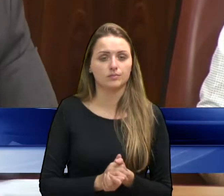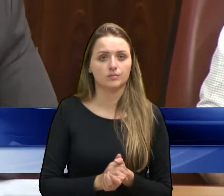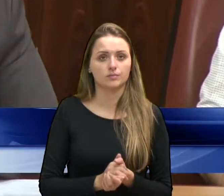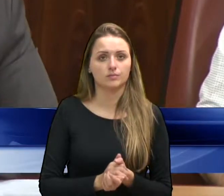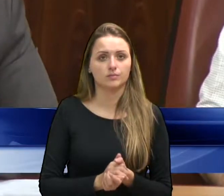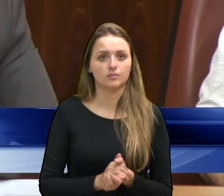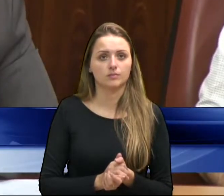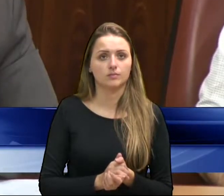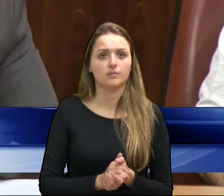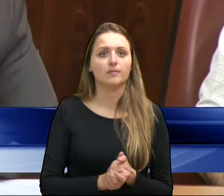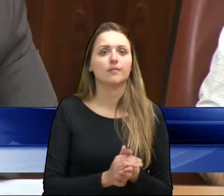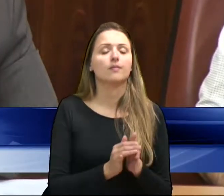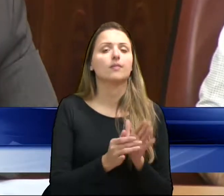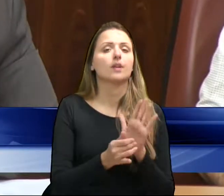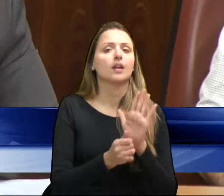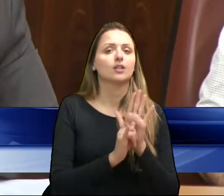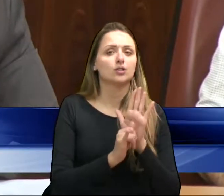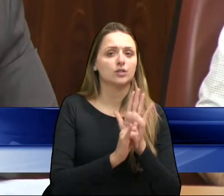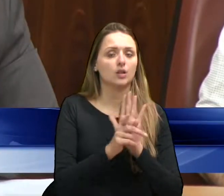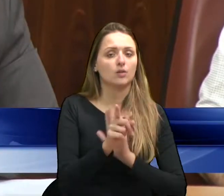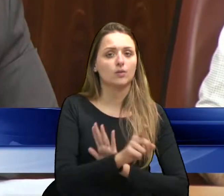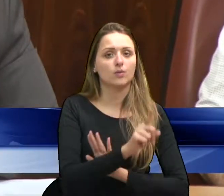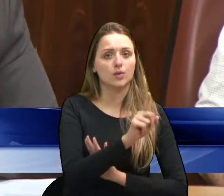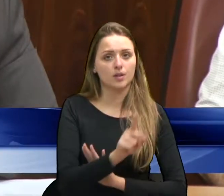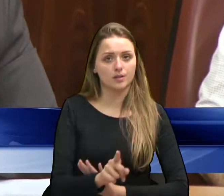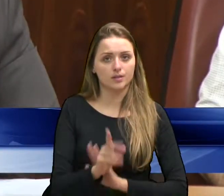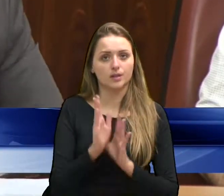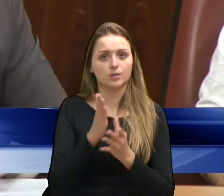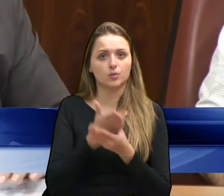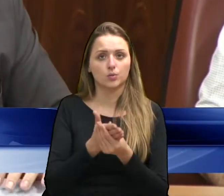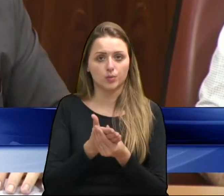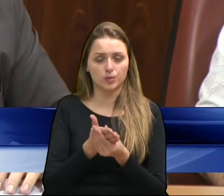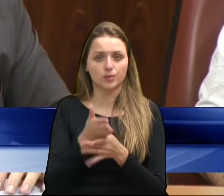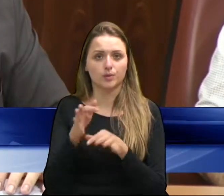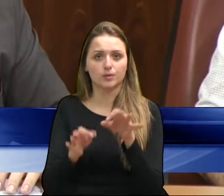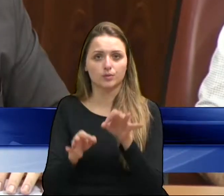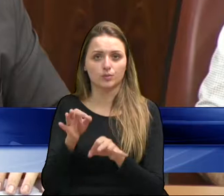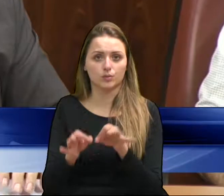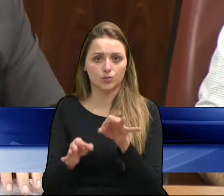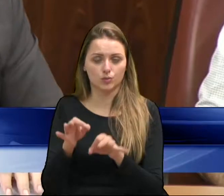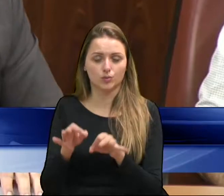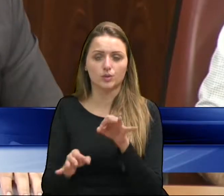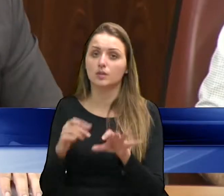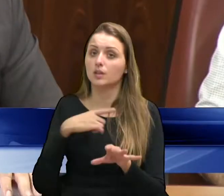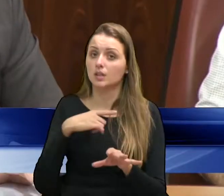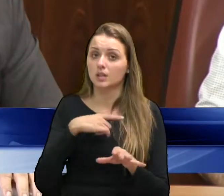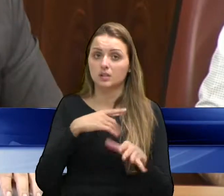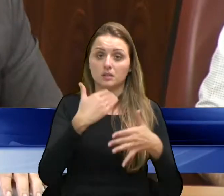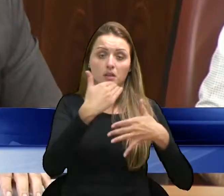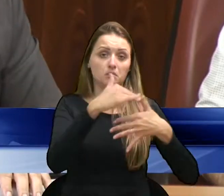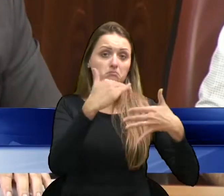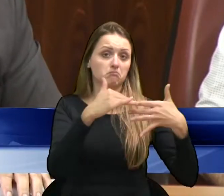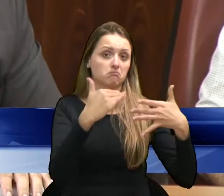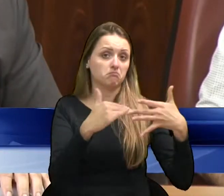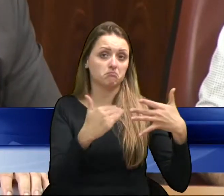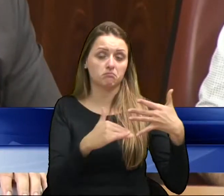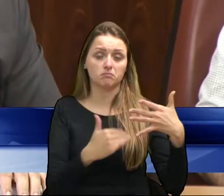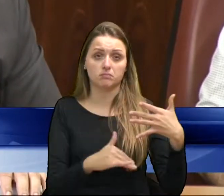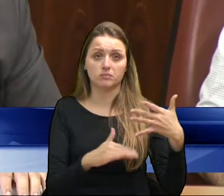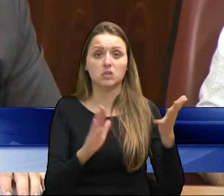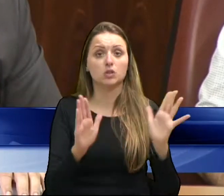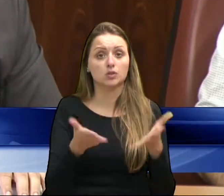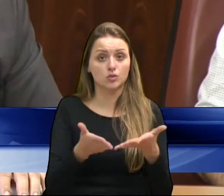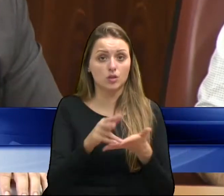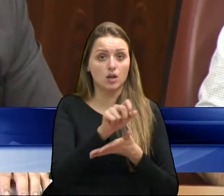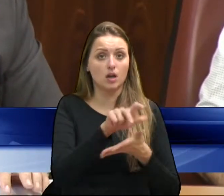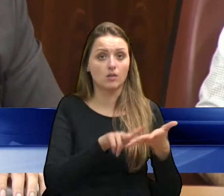tornado nulo através de decisão judicial transitada em julgada, tem questões que também foram submetidas à análise do